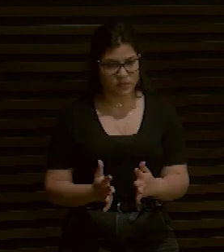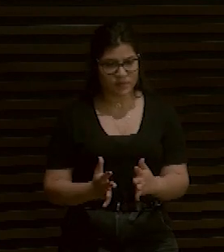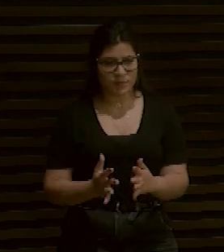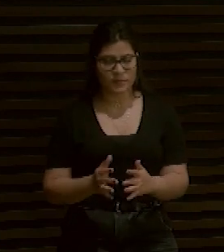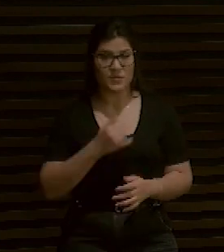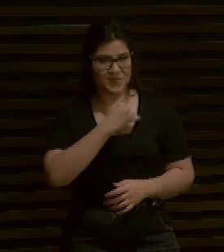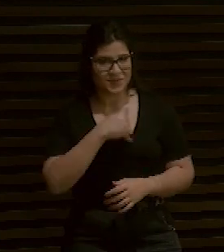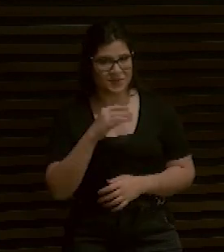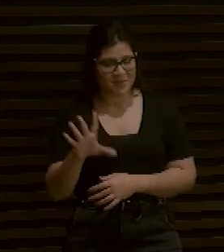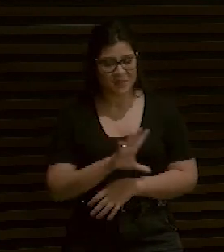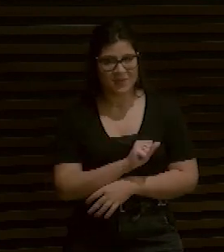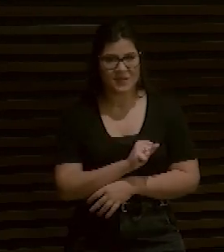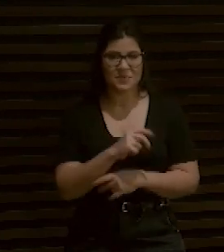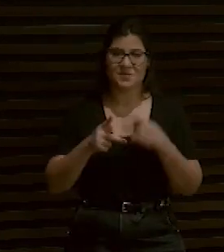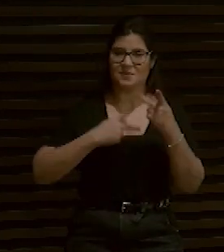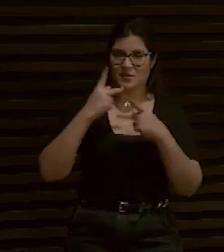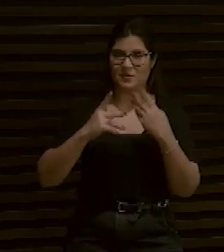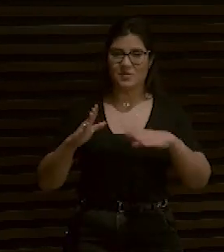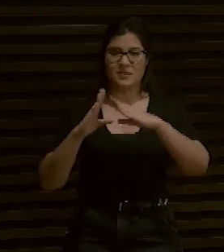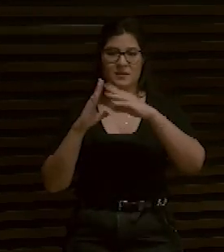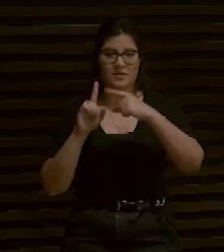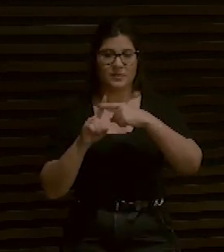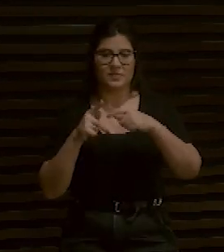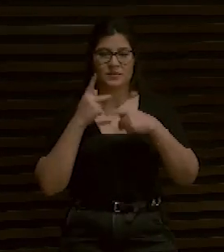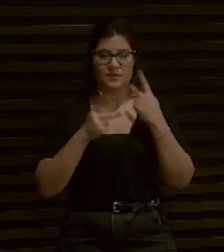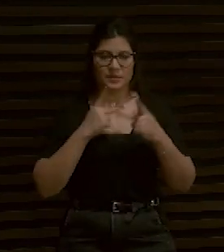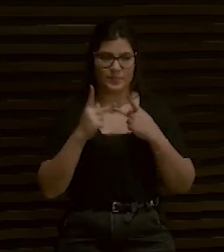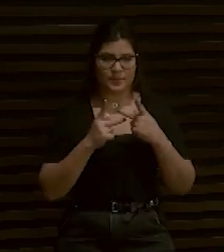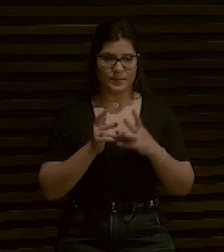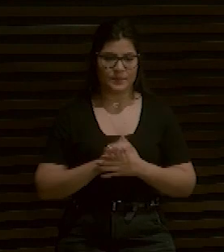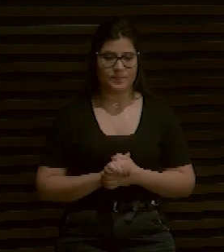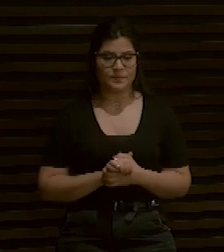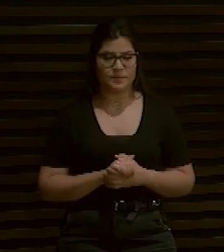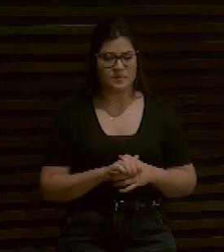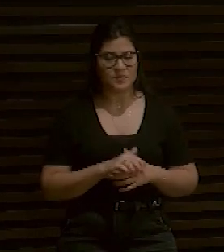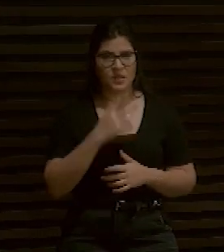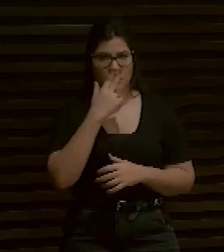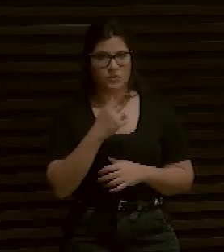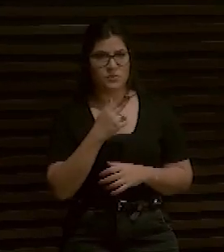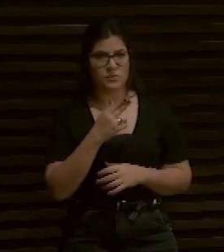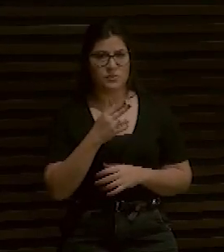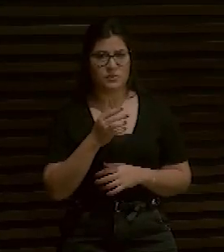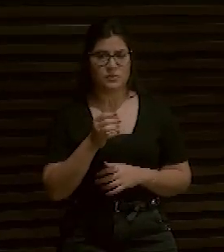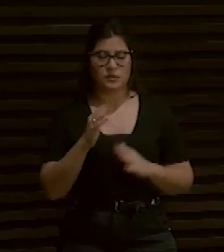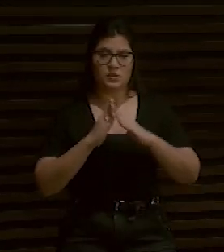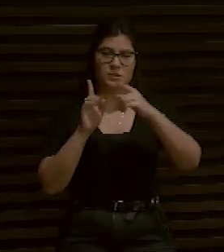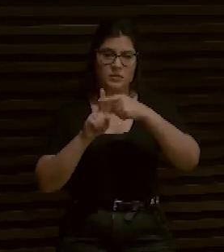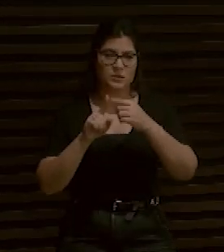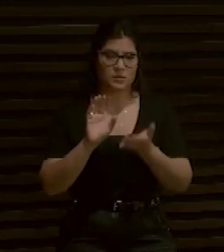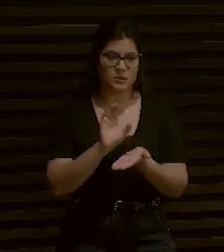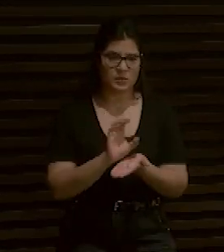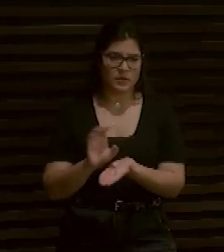amado trouxe para essa igreja que ele fez a escrita. Possivelmente ele enviou essa carta para os Éfesos.